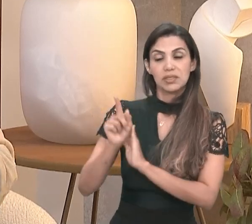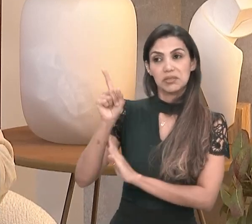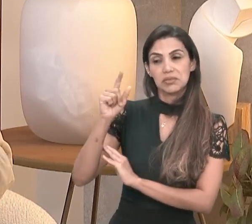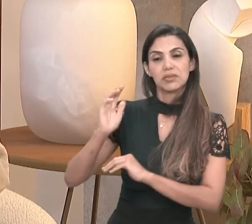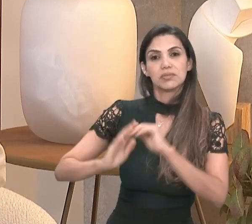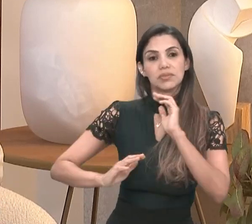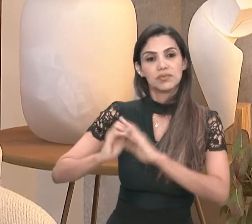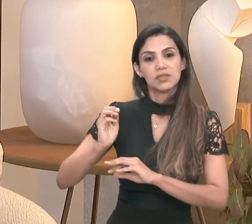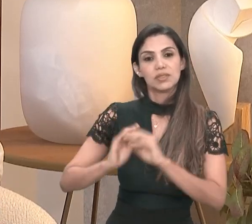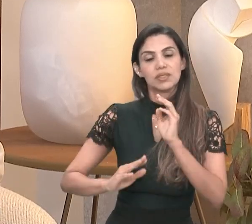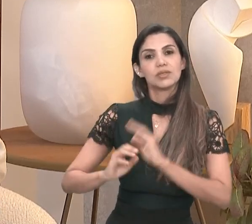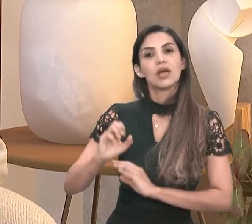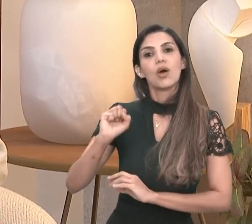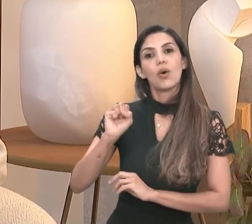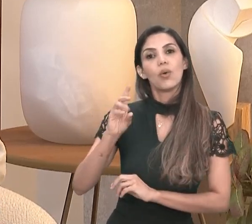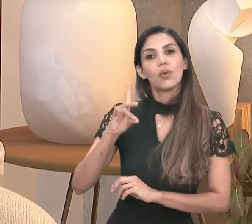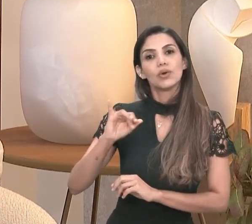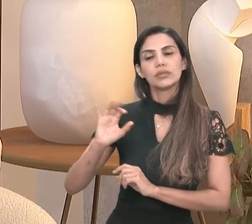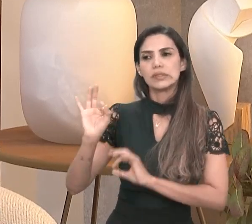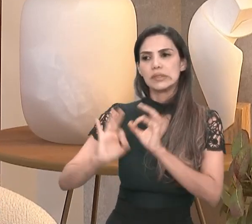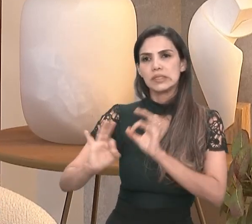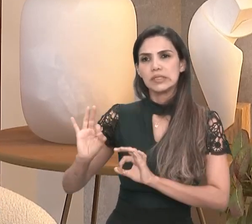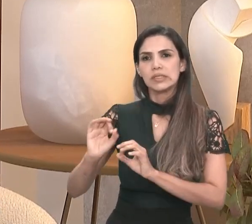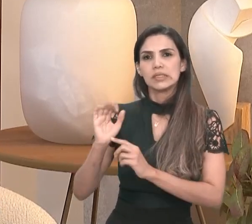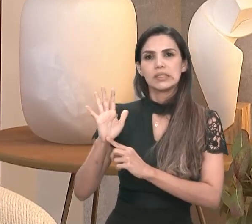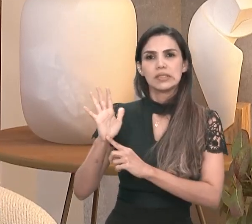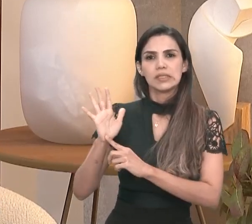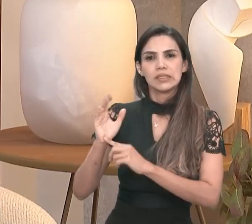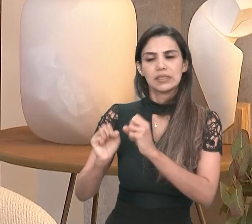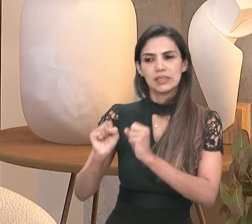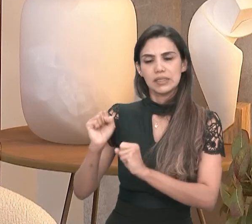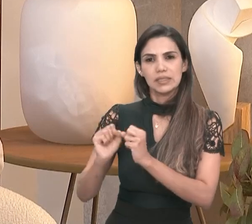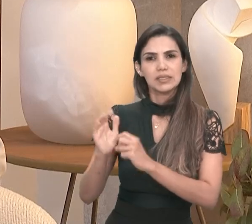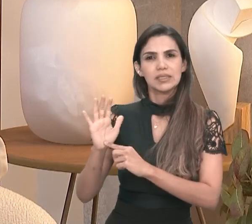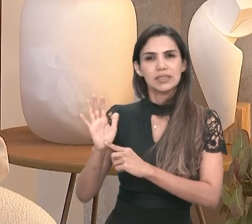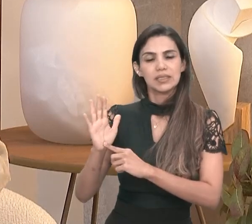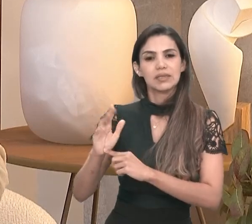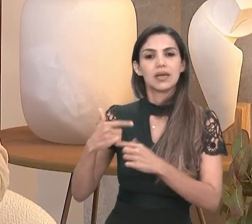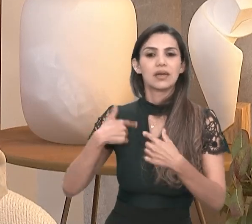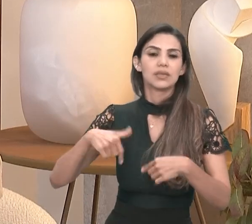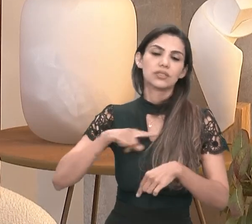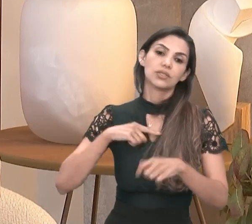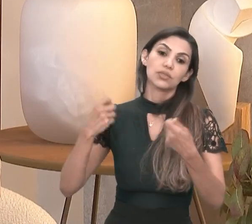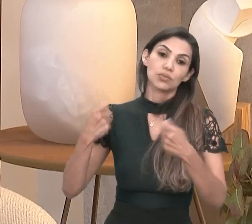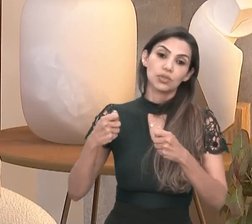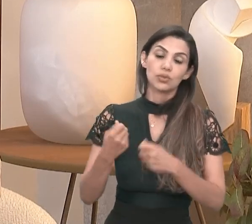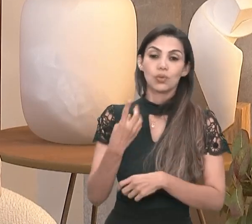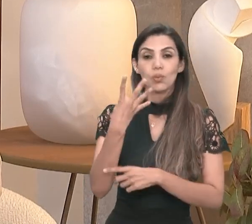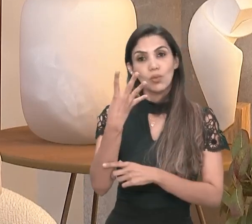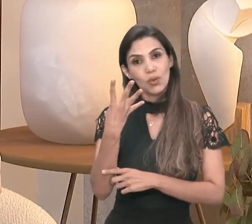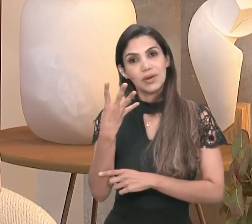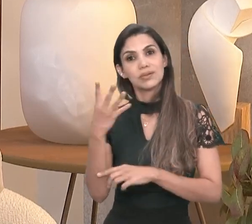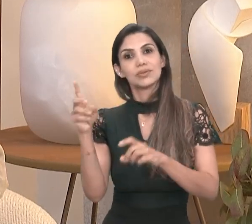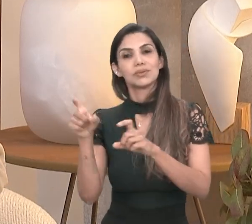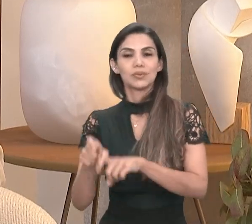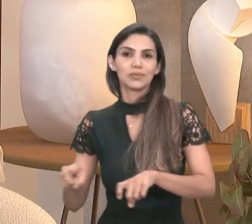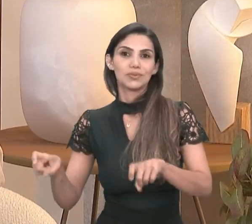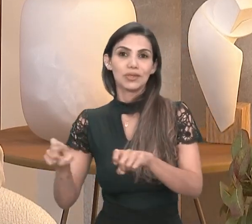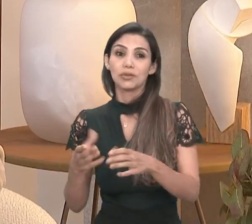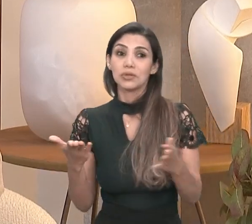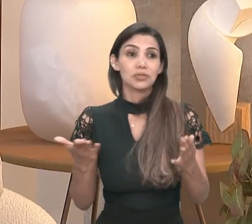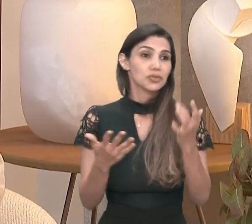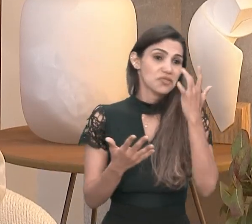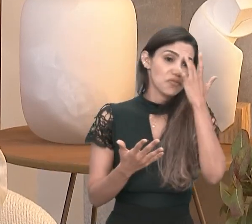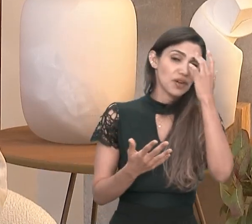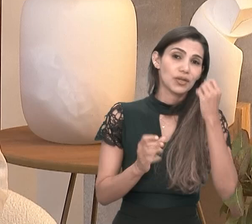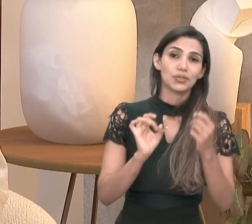dias formatando as máquinas. Nós precisamos de 4 computadores para fazer uma transmissão que hoje você faz no celular. Então tem esse caráter